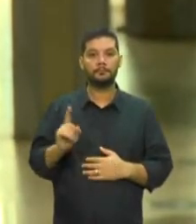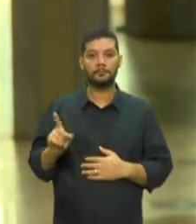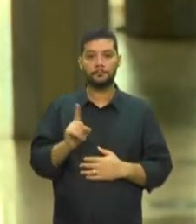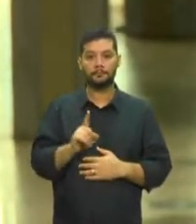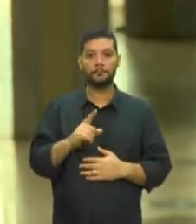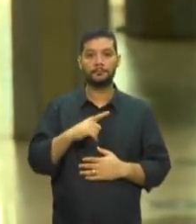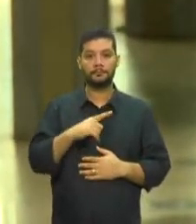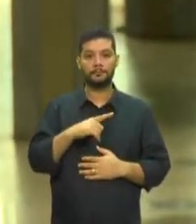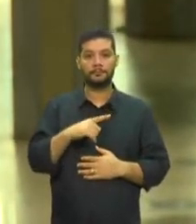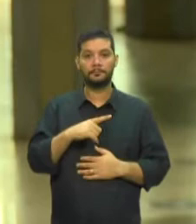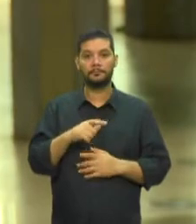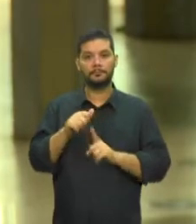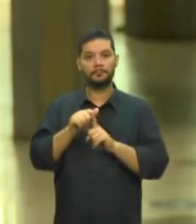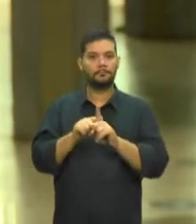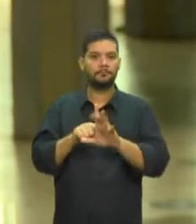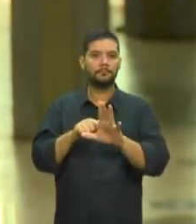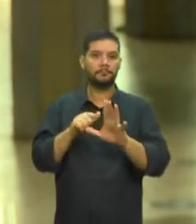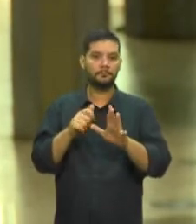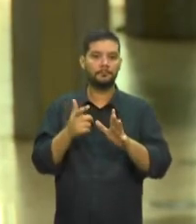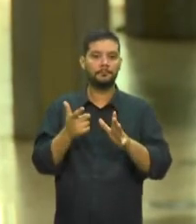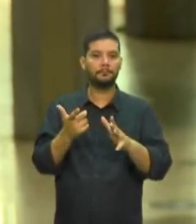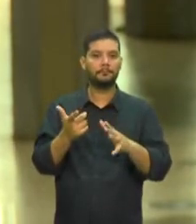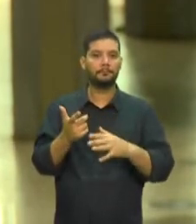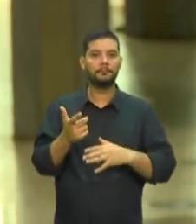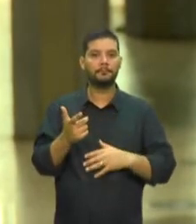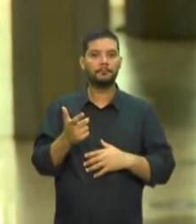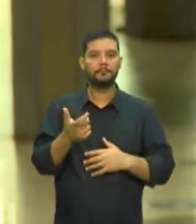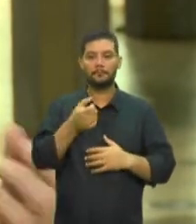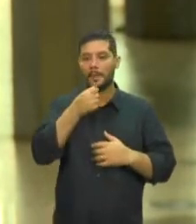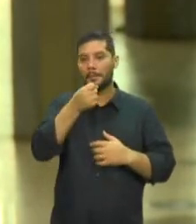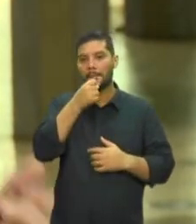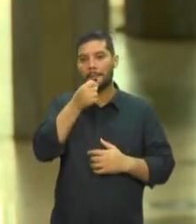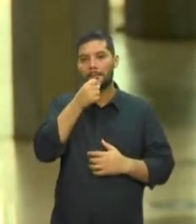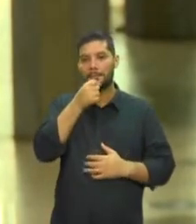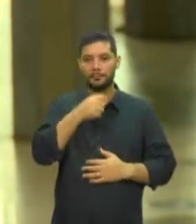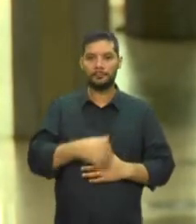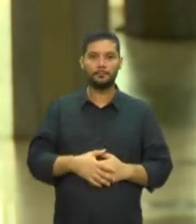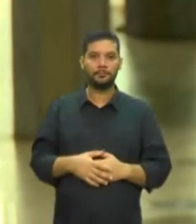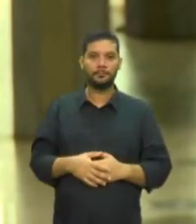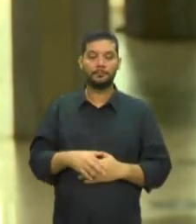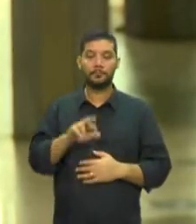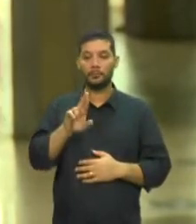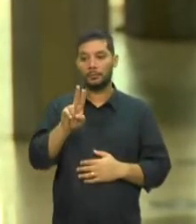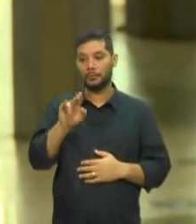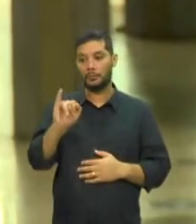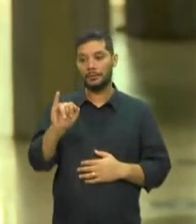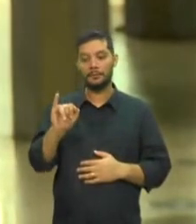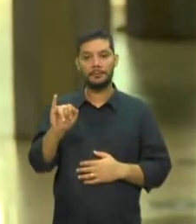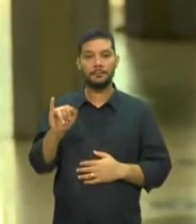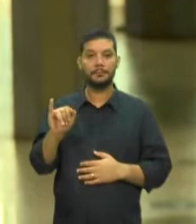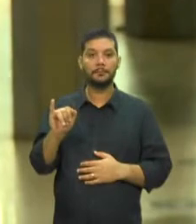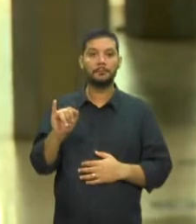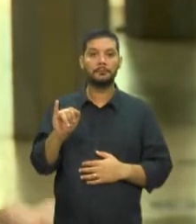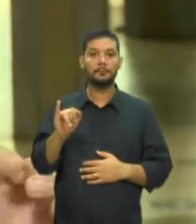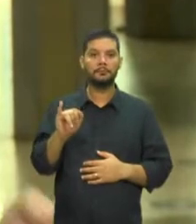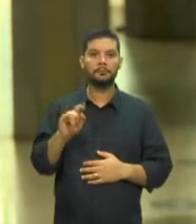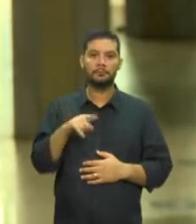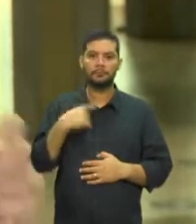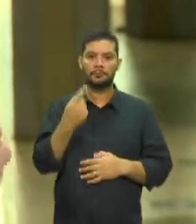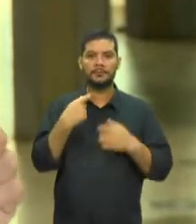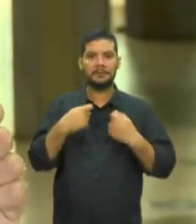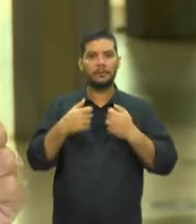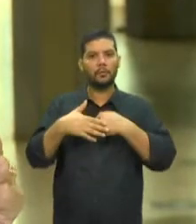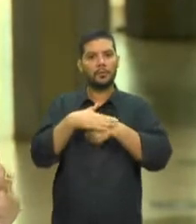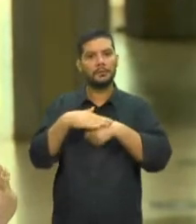como mensalmente a gente já vem fazendo, né, e abordando esse mês esse tema tão importante, né, e que a gente não deve calar sobre ele, a gente deve